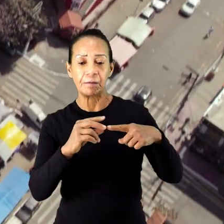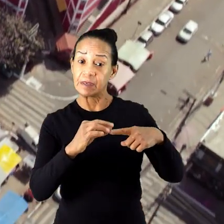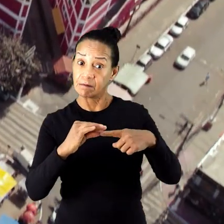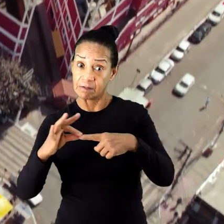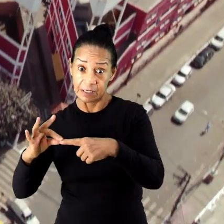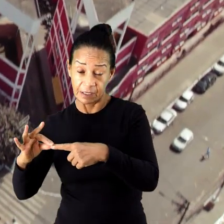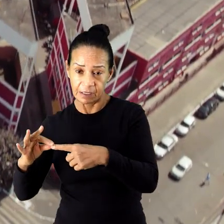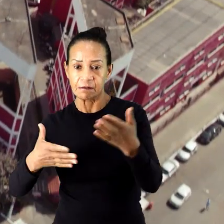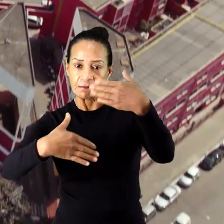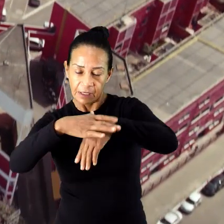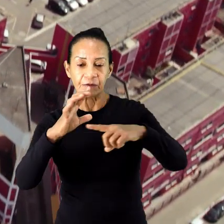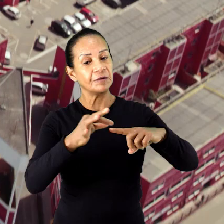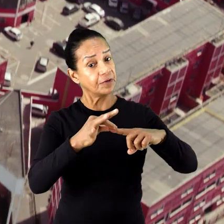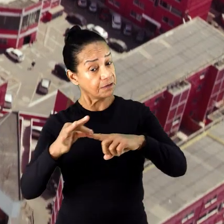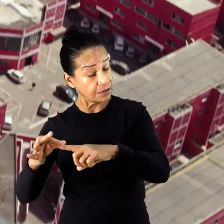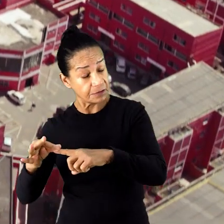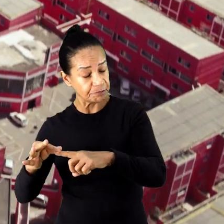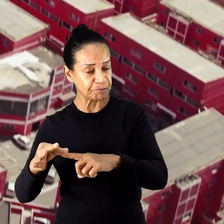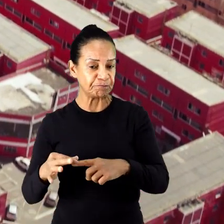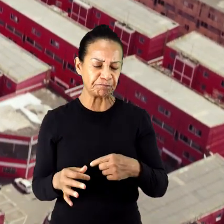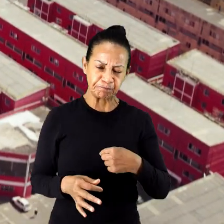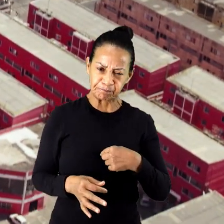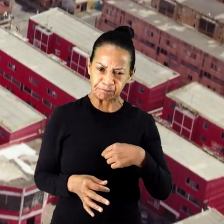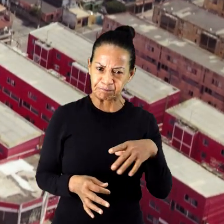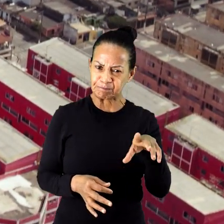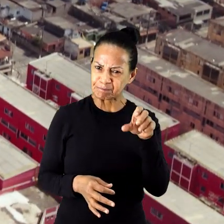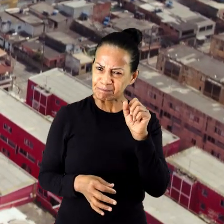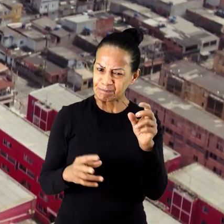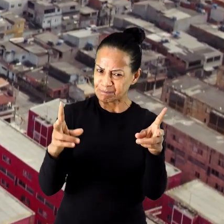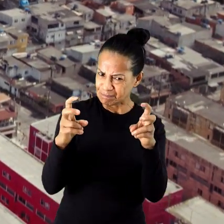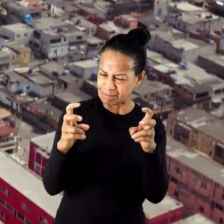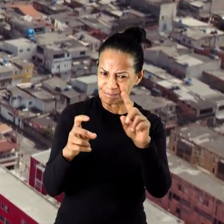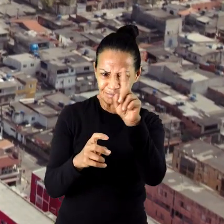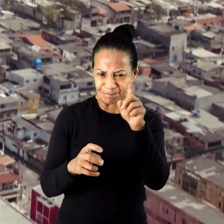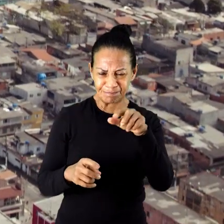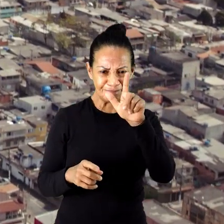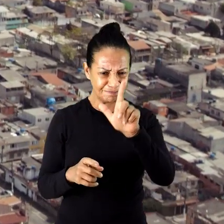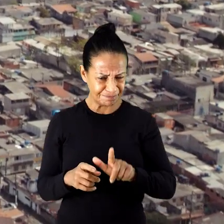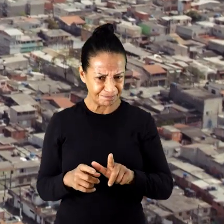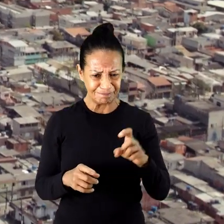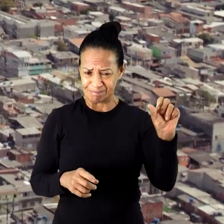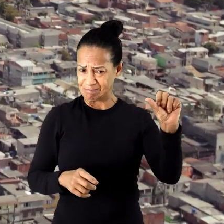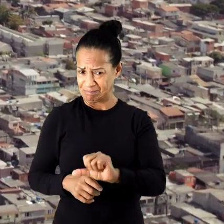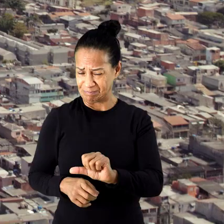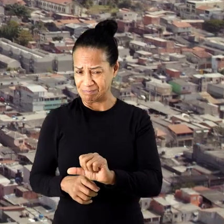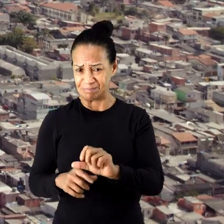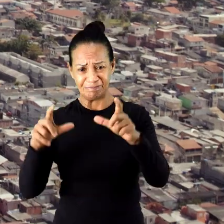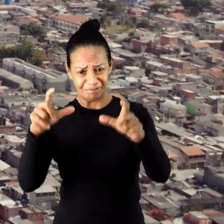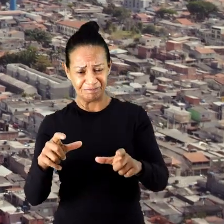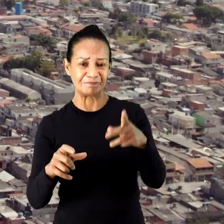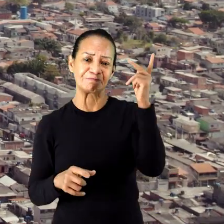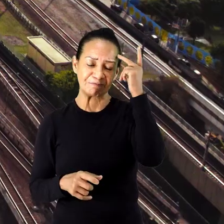é periferia dentro de periferias, né? Eu escutava muito falar da Zona Leste como a pior zona de São Paulo. Quem é de fora